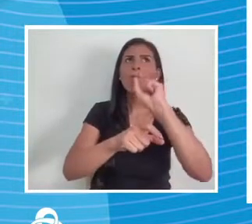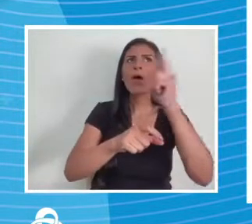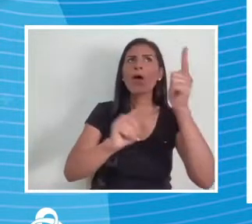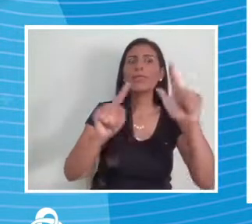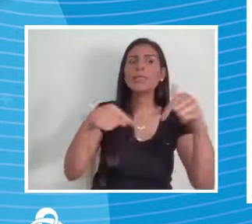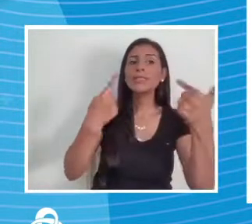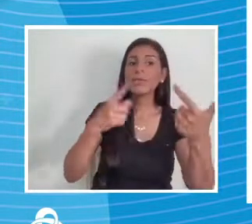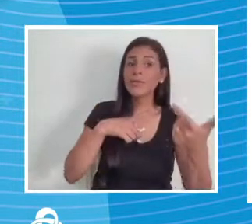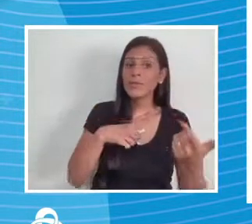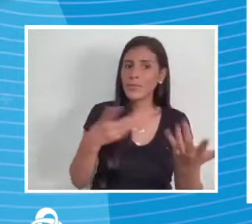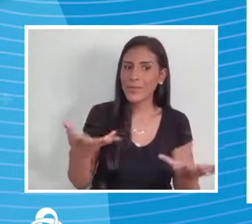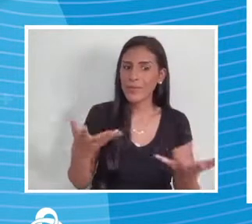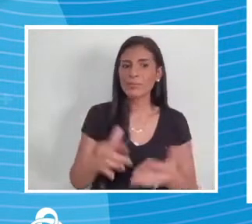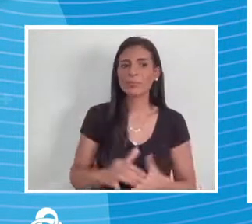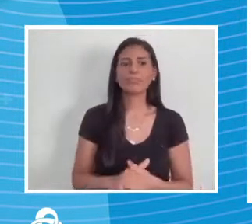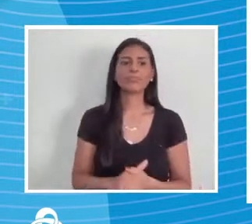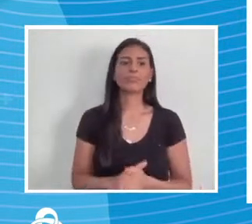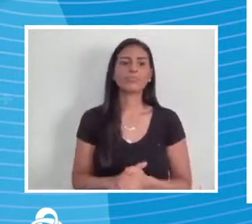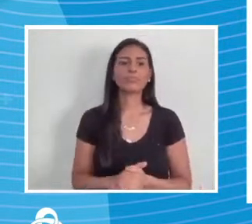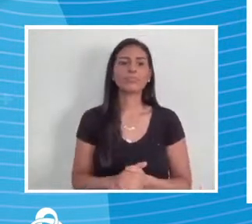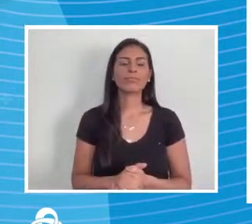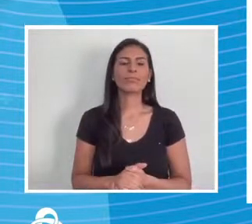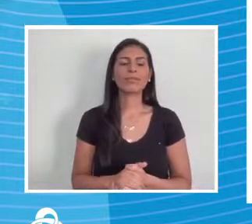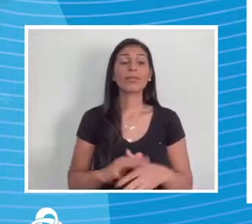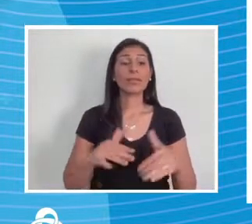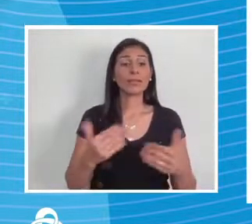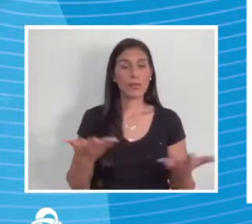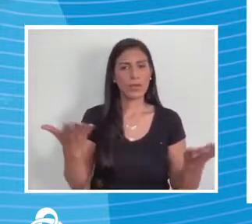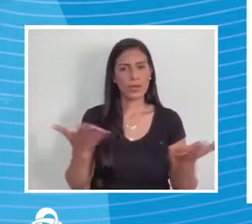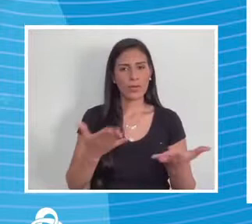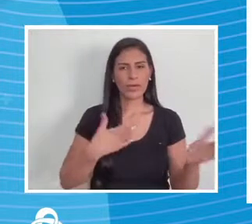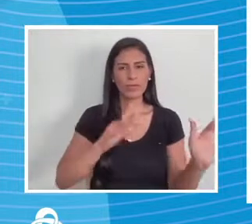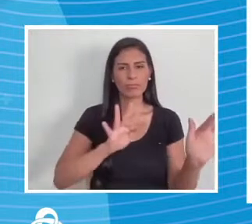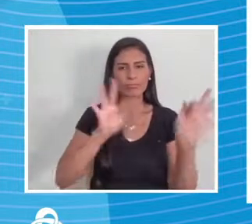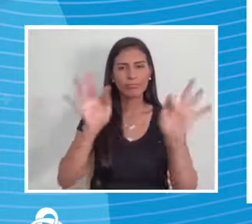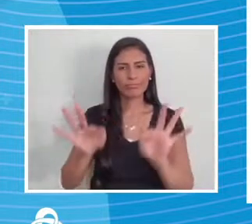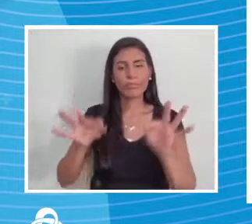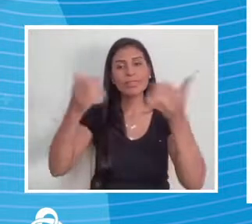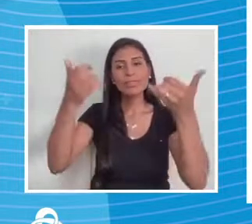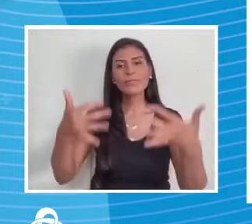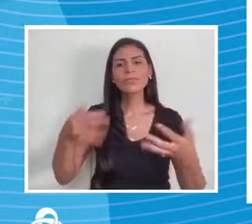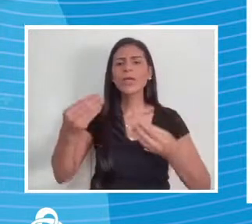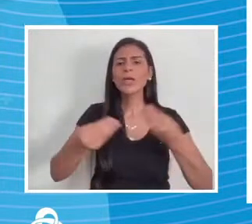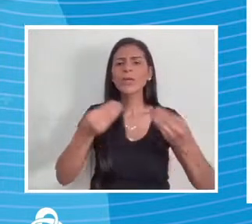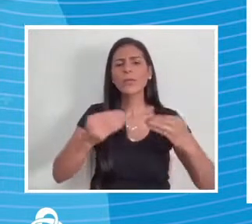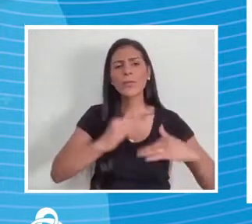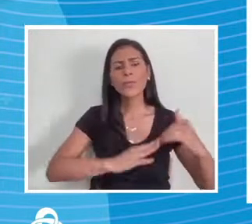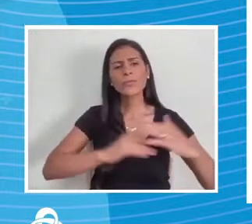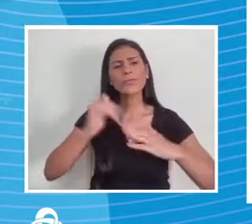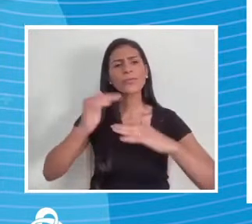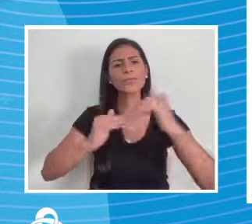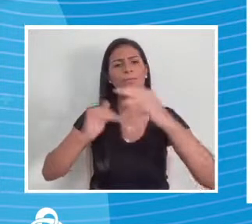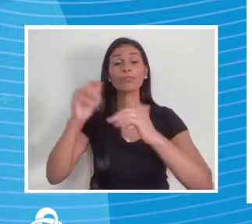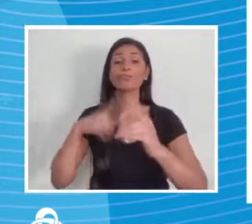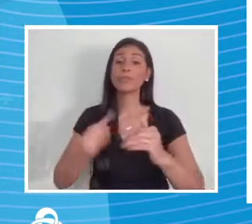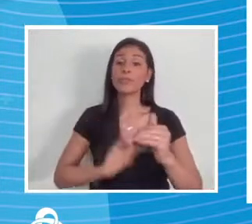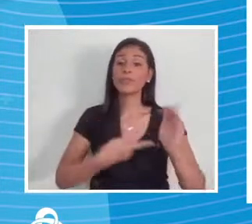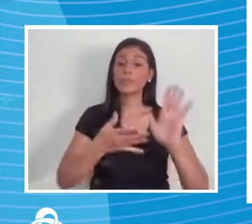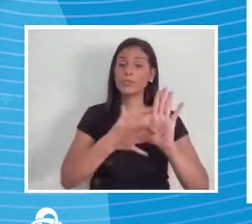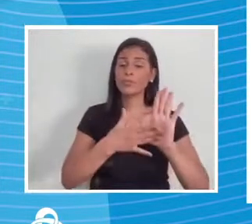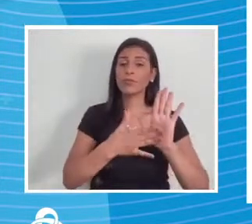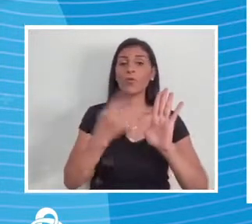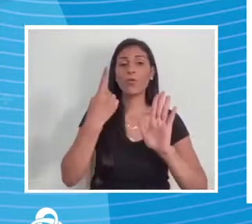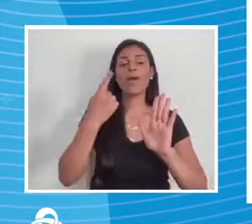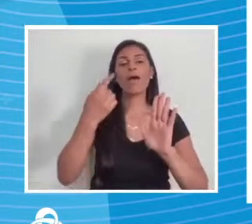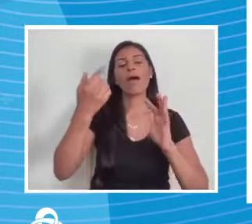nós propusemos aqui, finalizo contando um pouquinho dessa construção, nós propusemos uma avaliação diagnóstica e